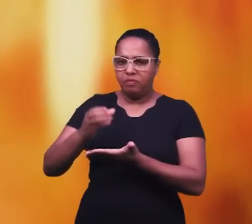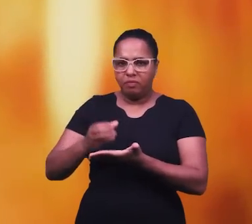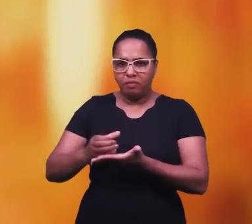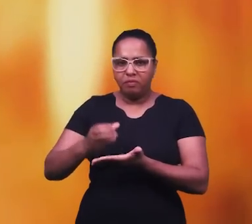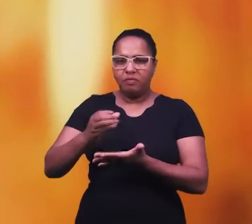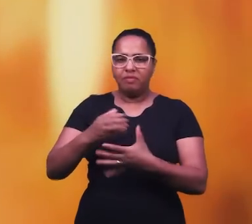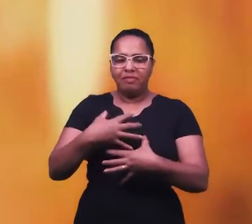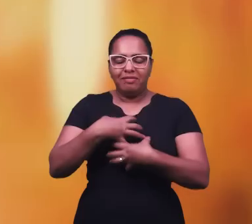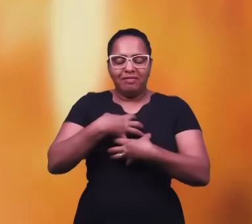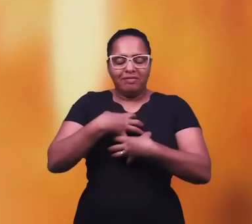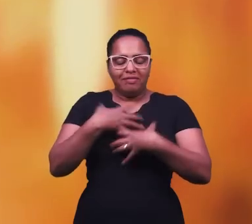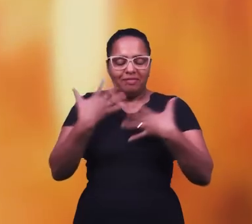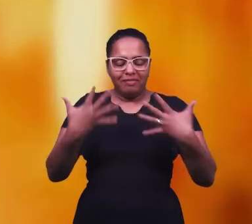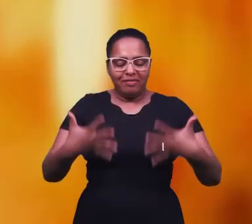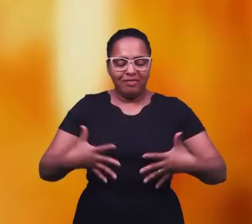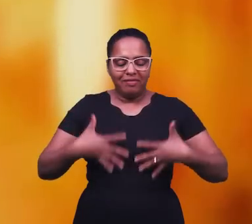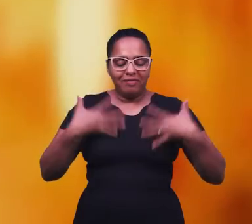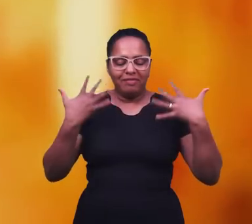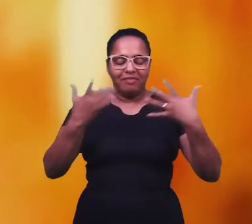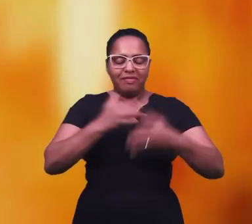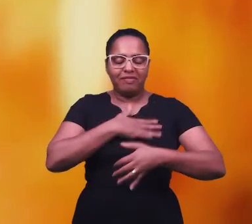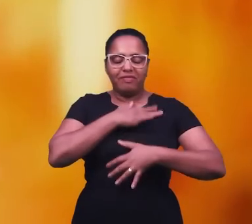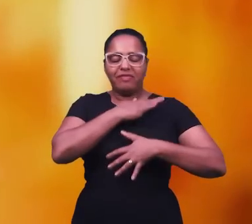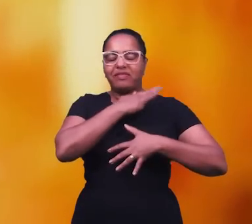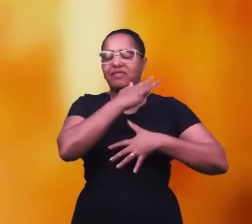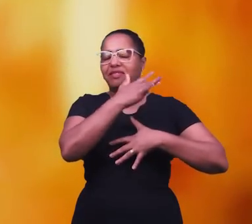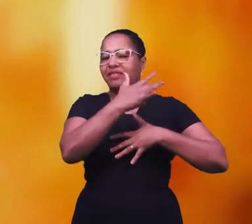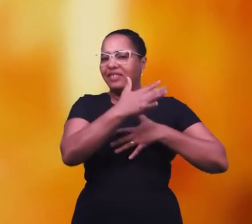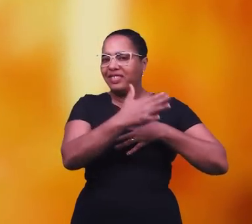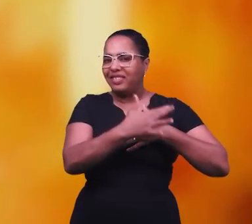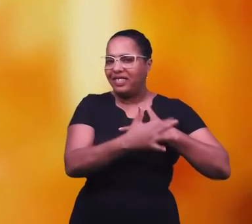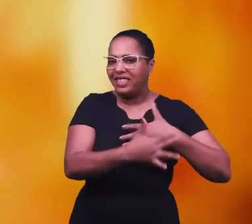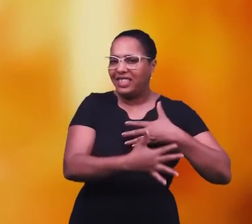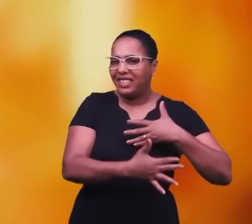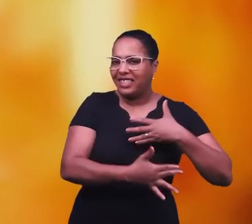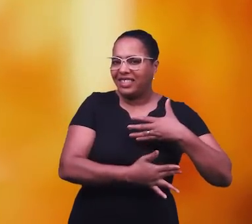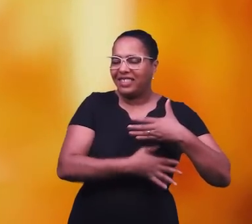de gozo transbordar.